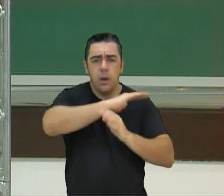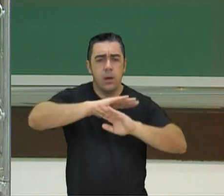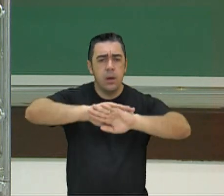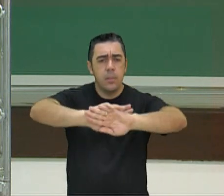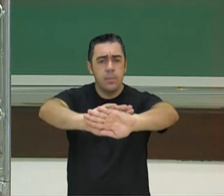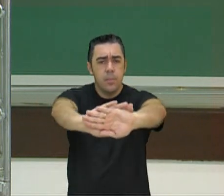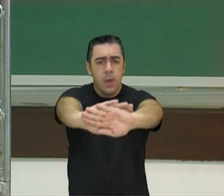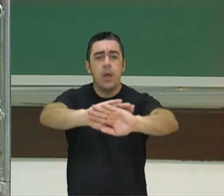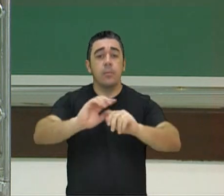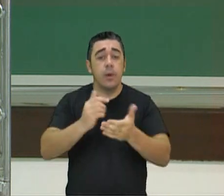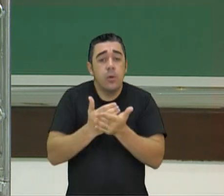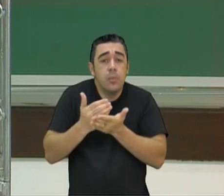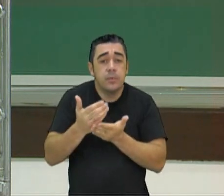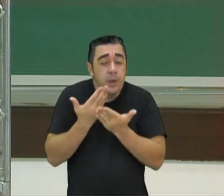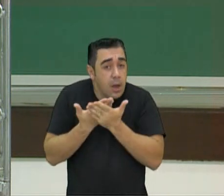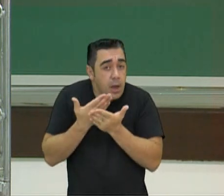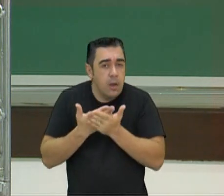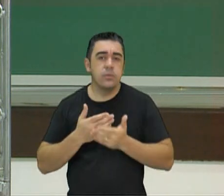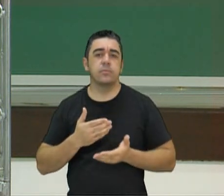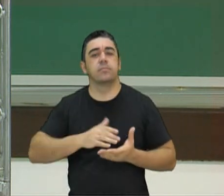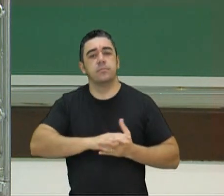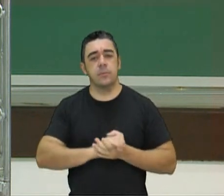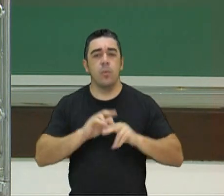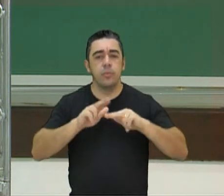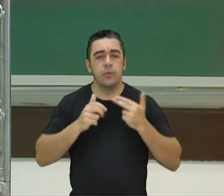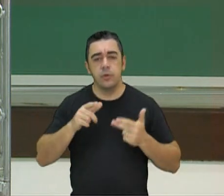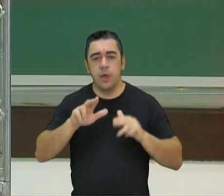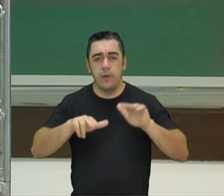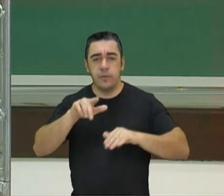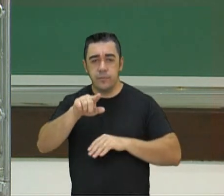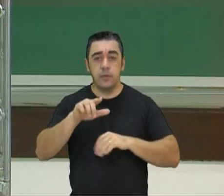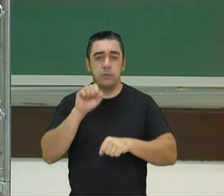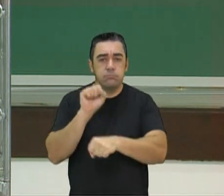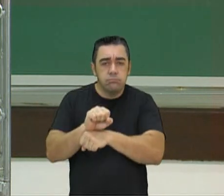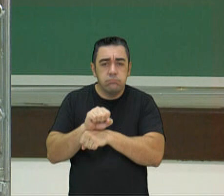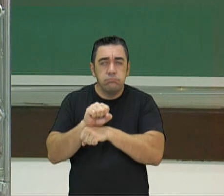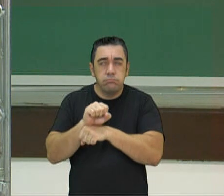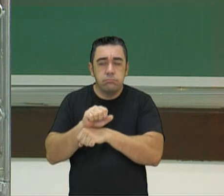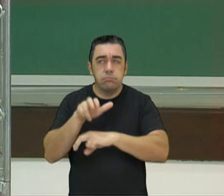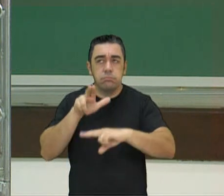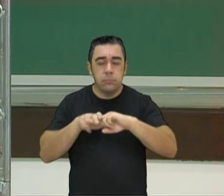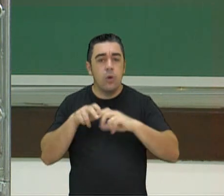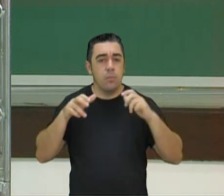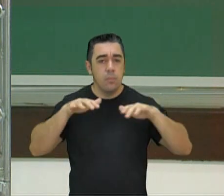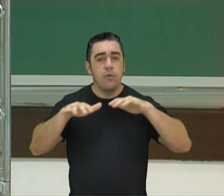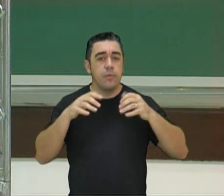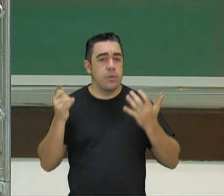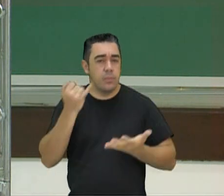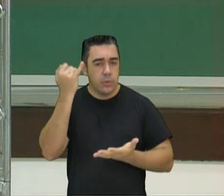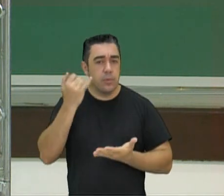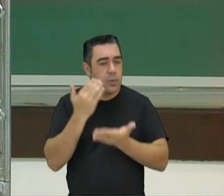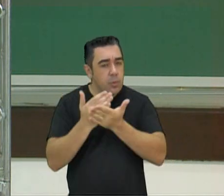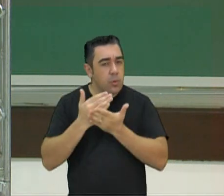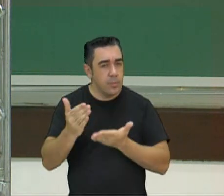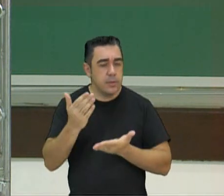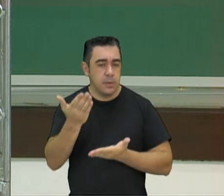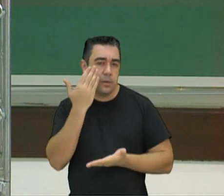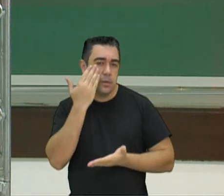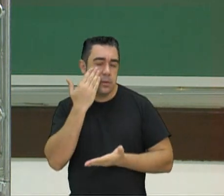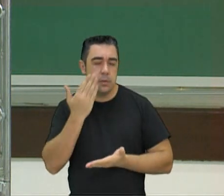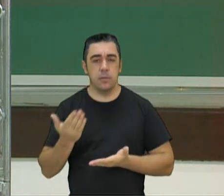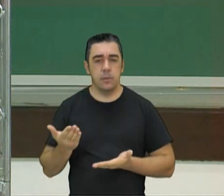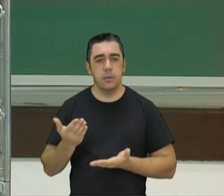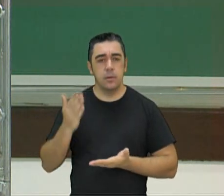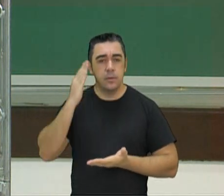melhor a aula, né? Então a gente acaba ficando bastante tempo parado, então esses movimentos é super necessário. Então, para começarmos